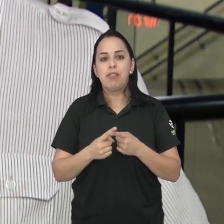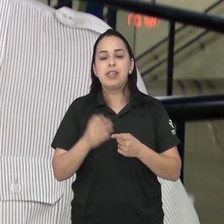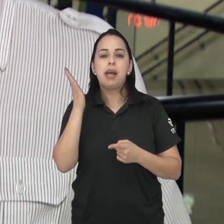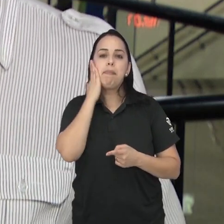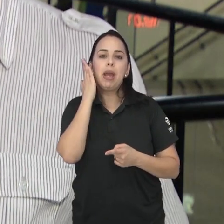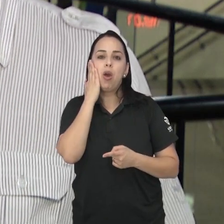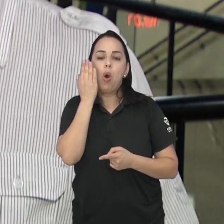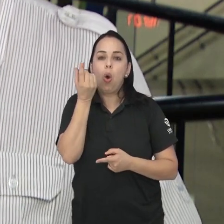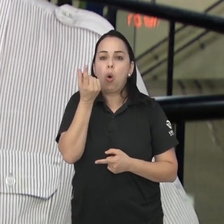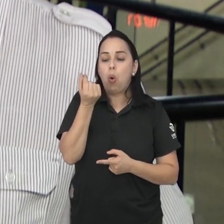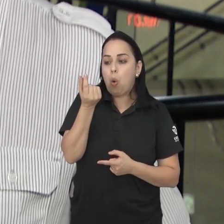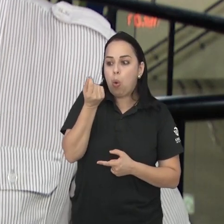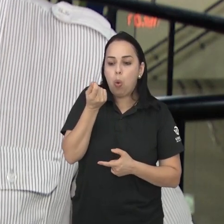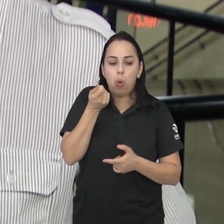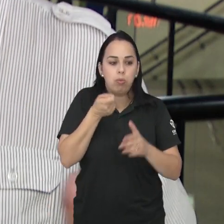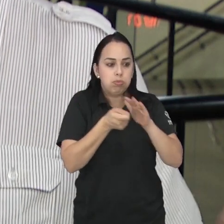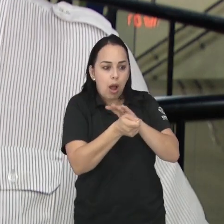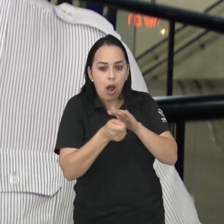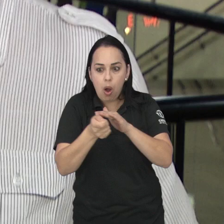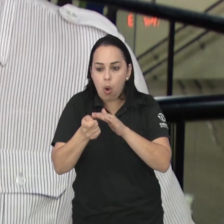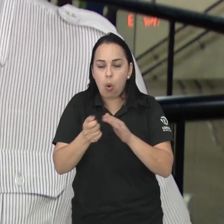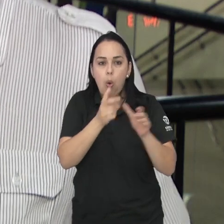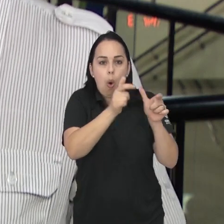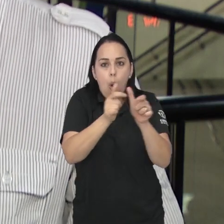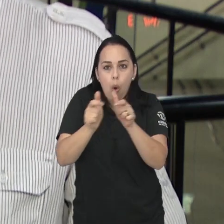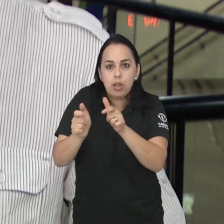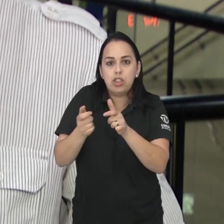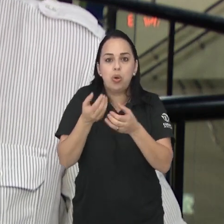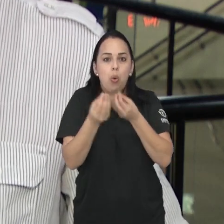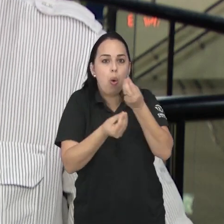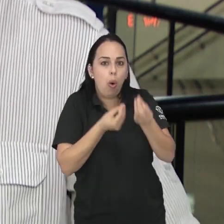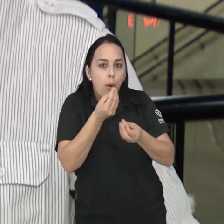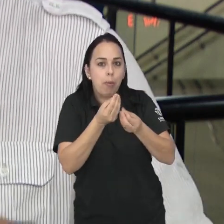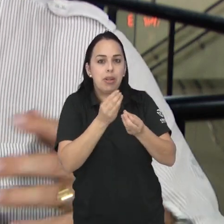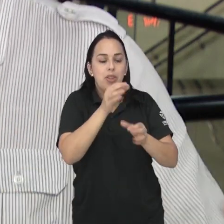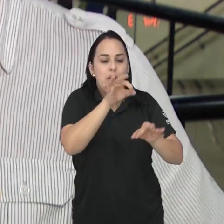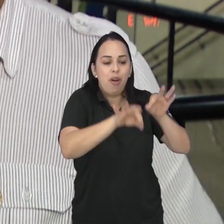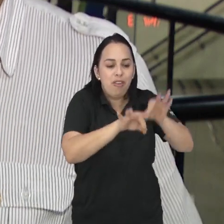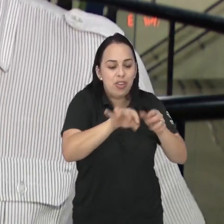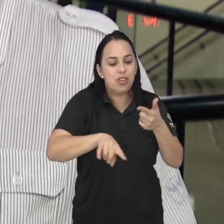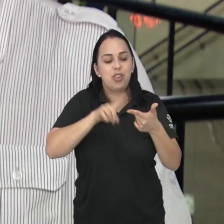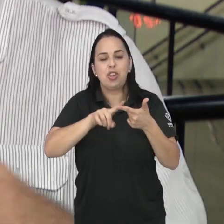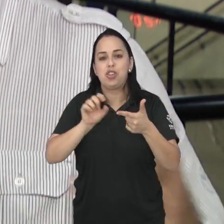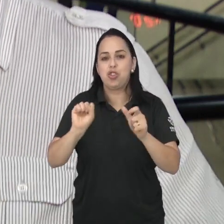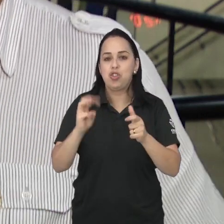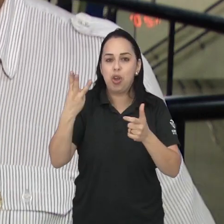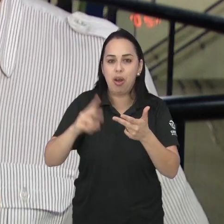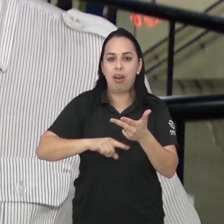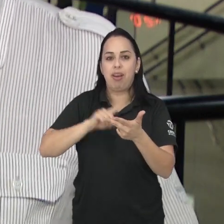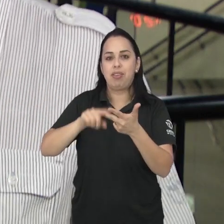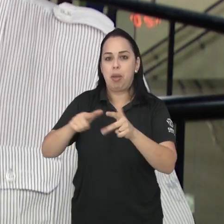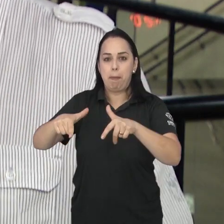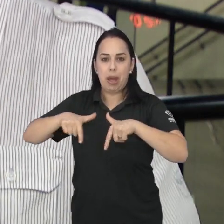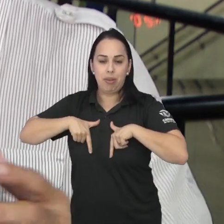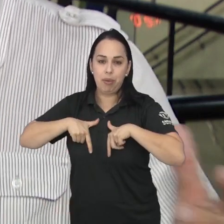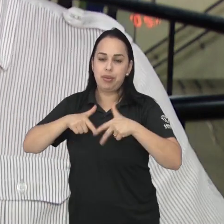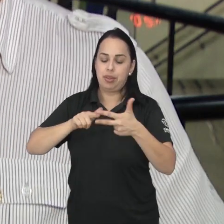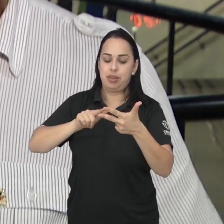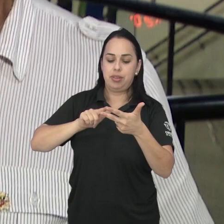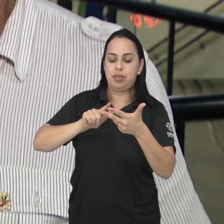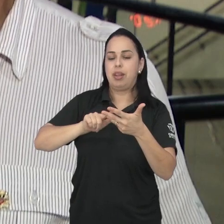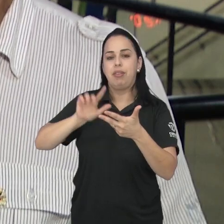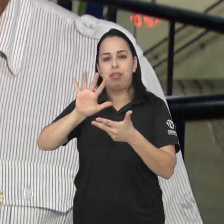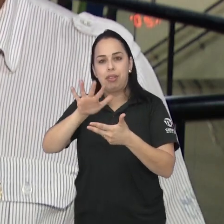reger como os recursos serão destinados à cultura, sejam através de oficinas, de shows, de